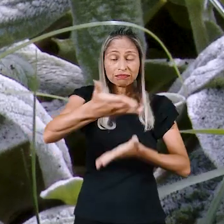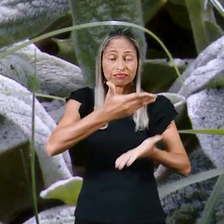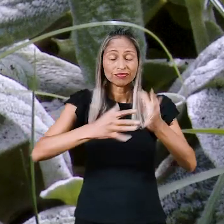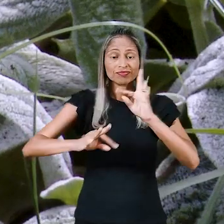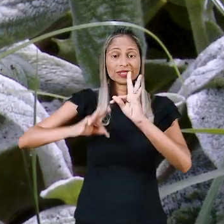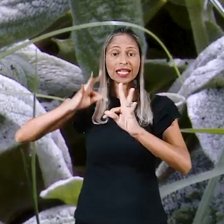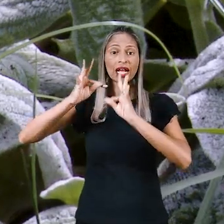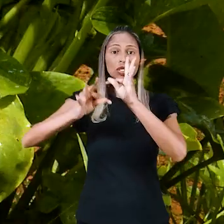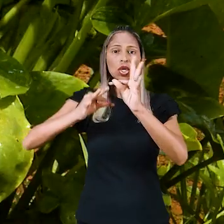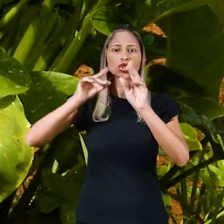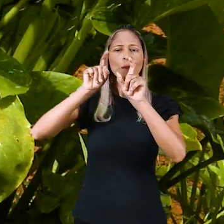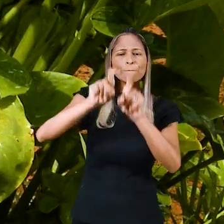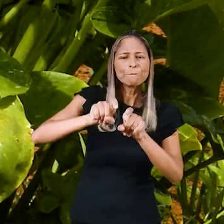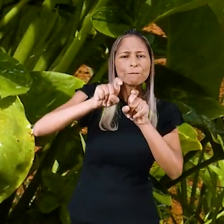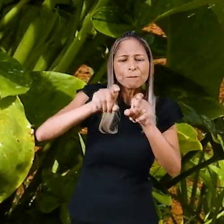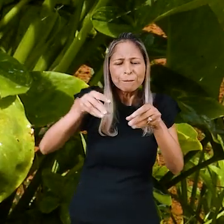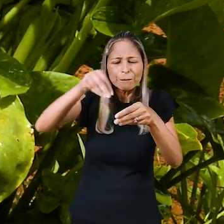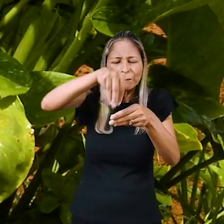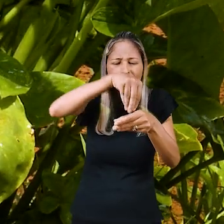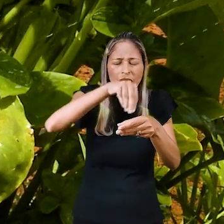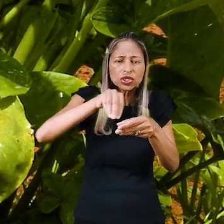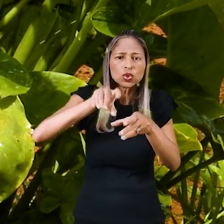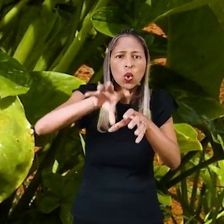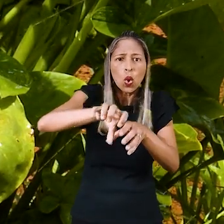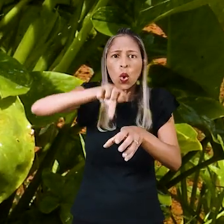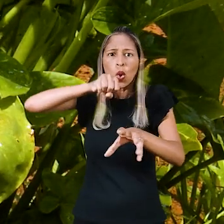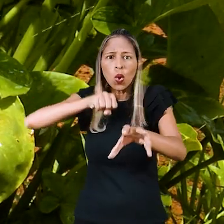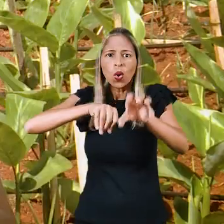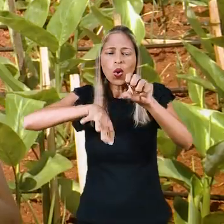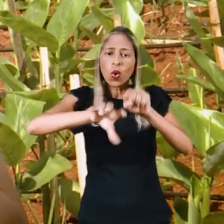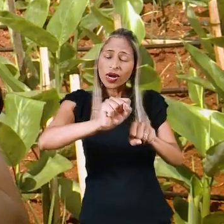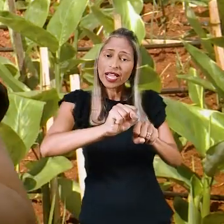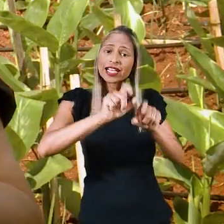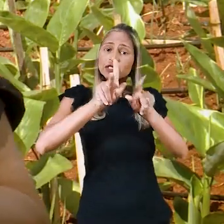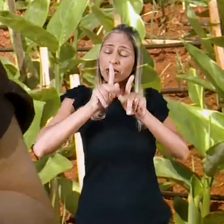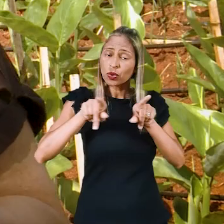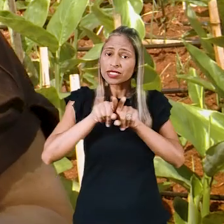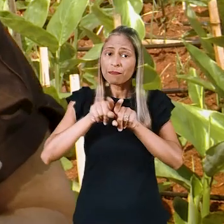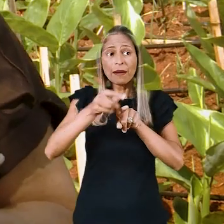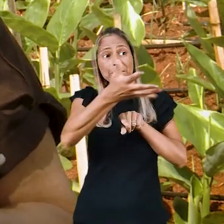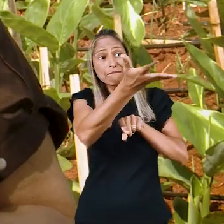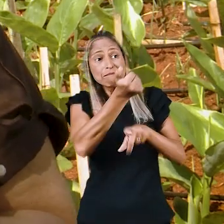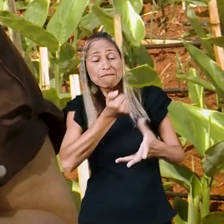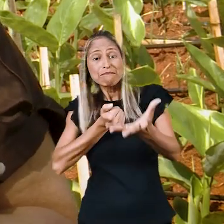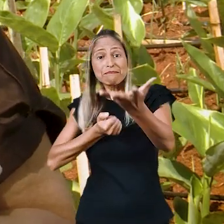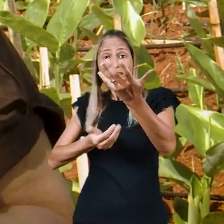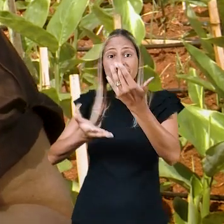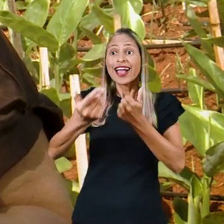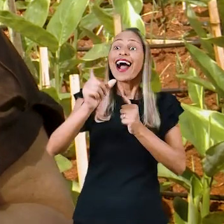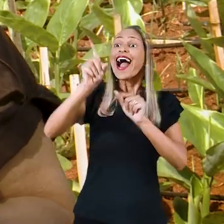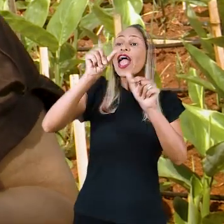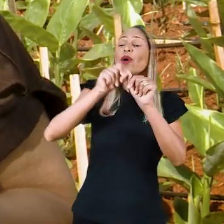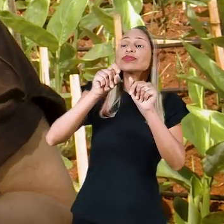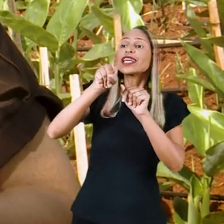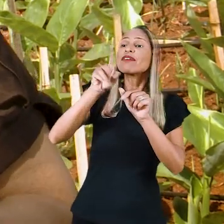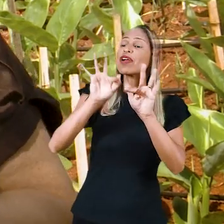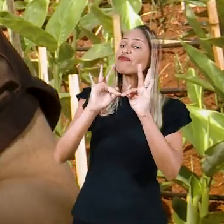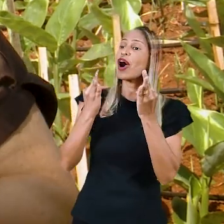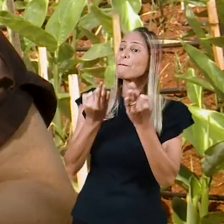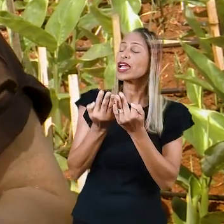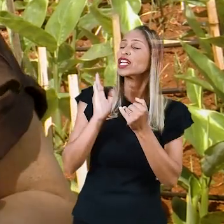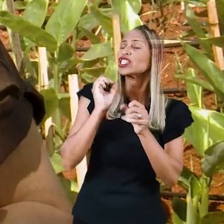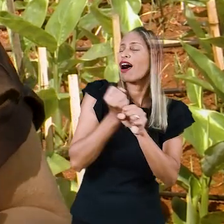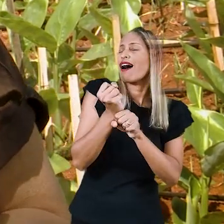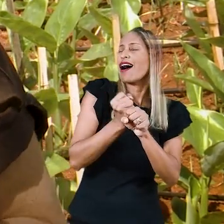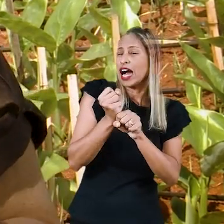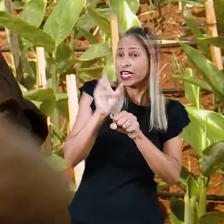difusão de tecnologias, do modo de plantio, do modo de colheita. E as pessoas também trazem muita coisa pra gente. Eu tenho essa coisa que a minha